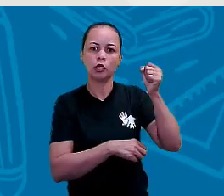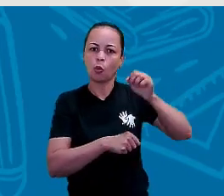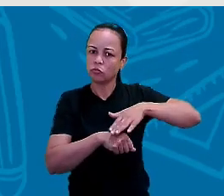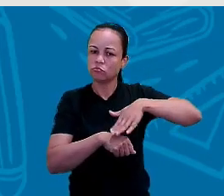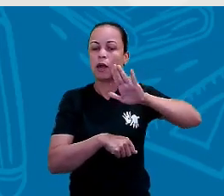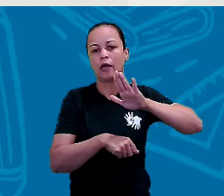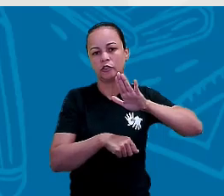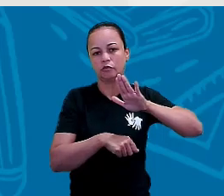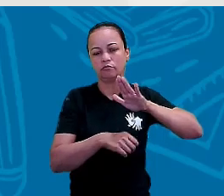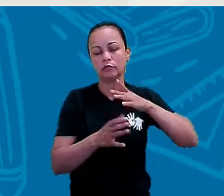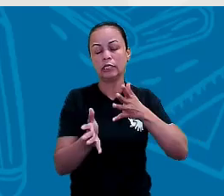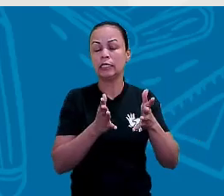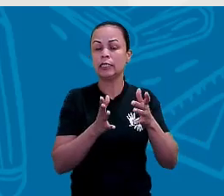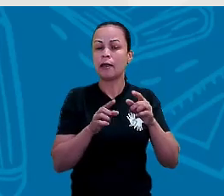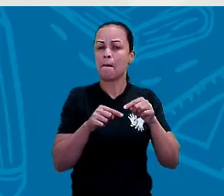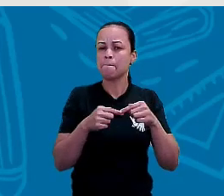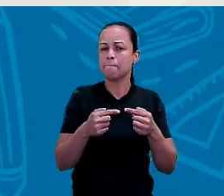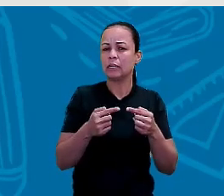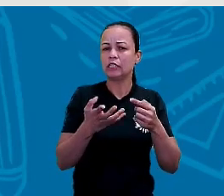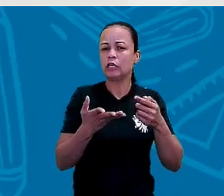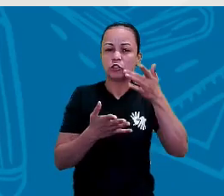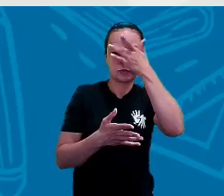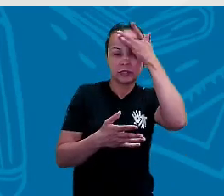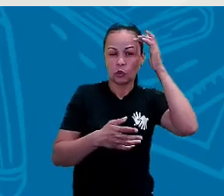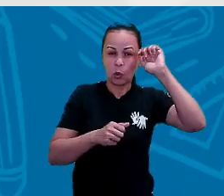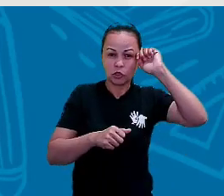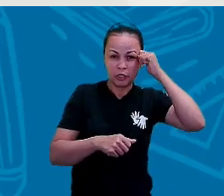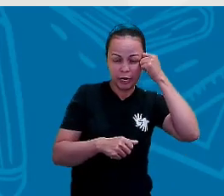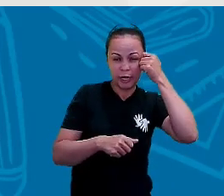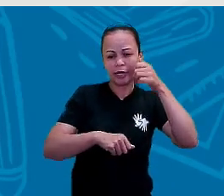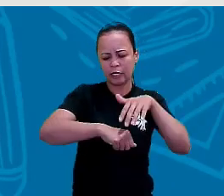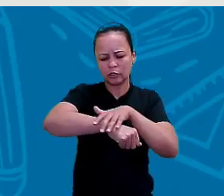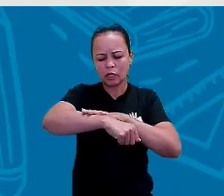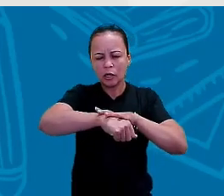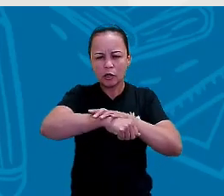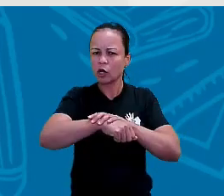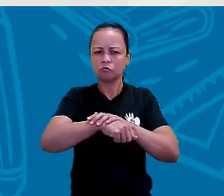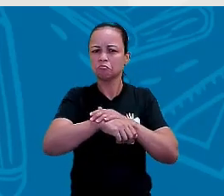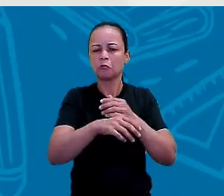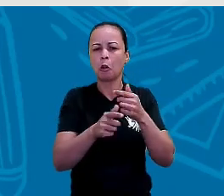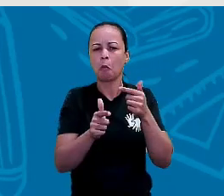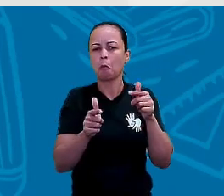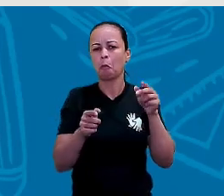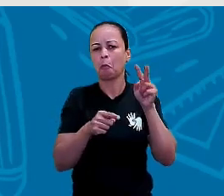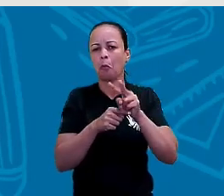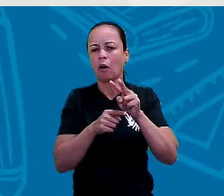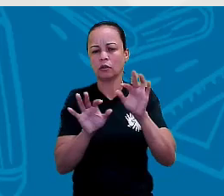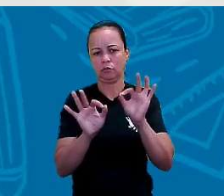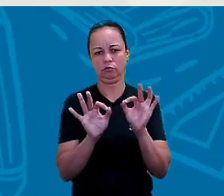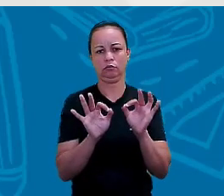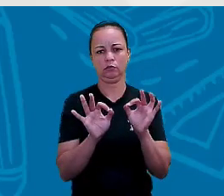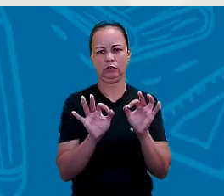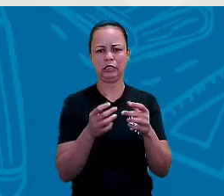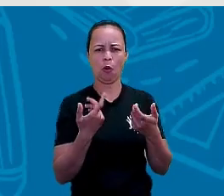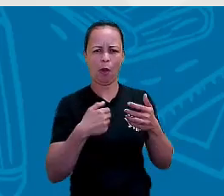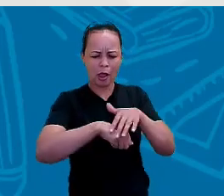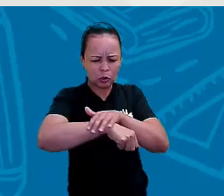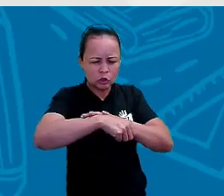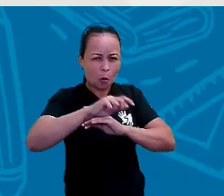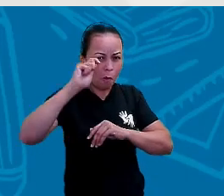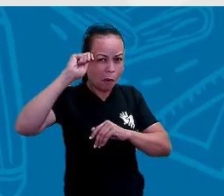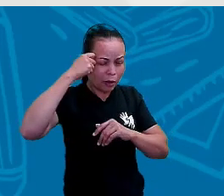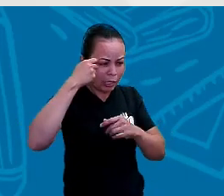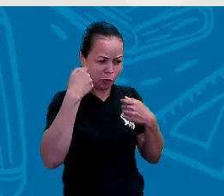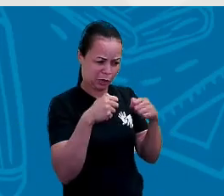menos vulneráveis. Mas isso significa dizer, professor, porque eu sou mais moreno, eu não preciso usar protetor de jeito nenhum. Você também precisa